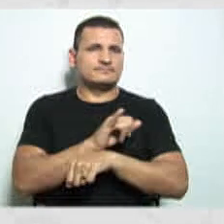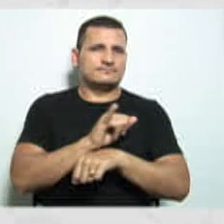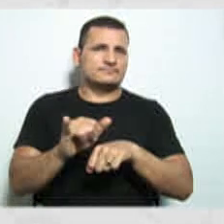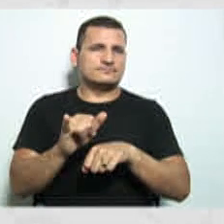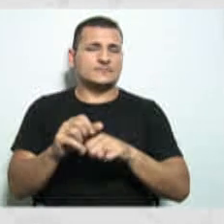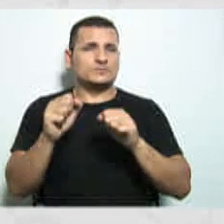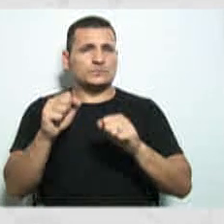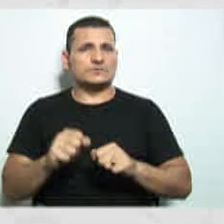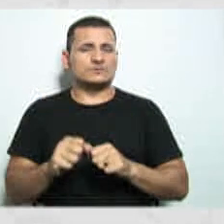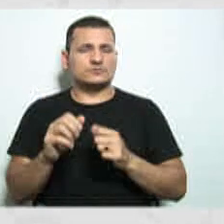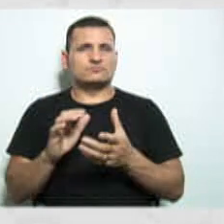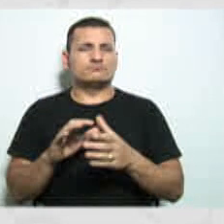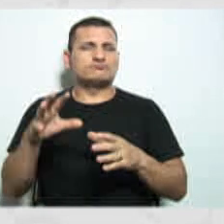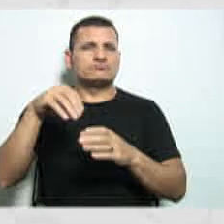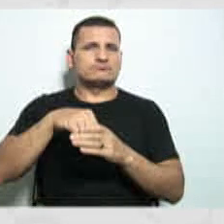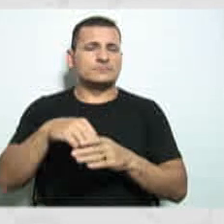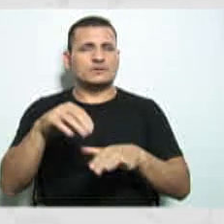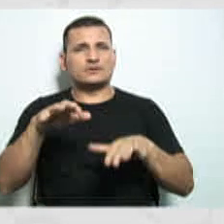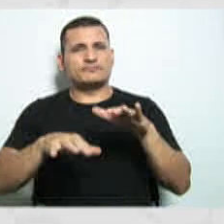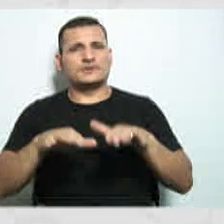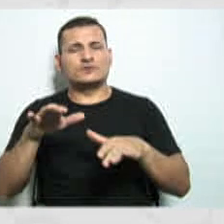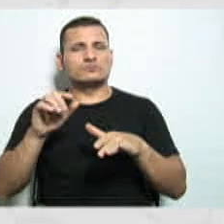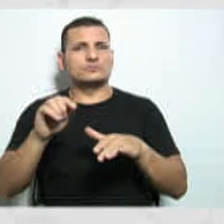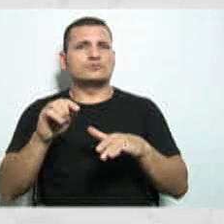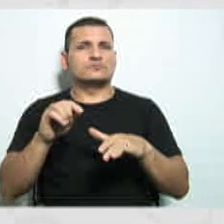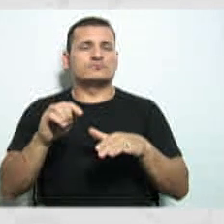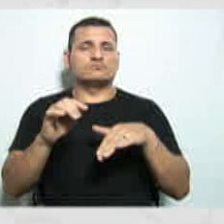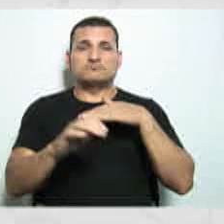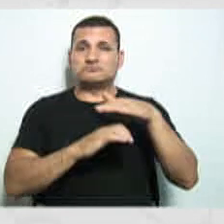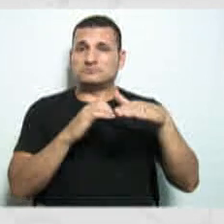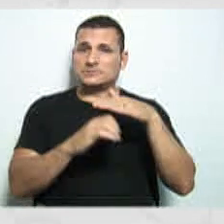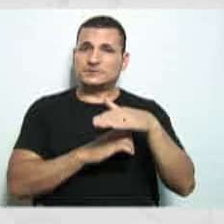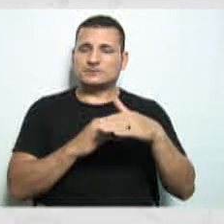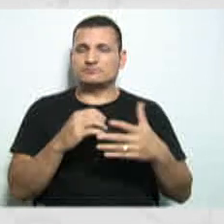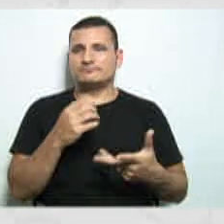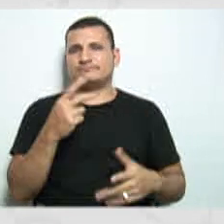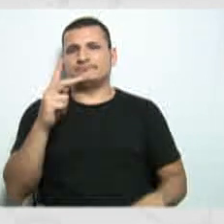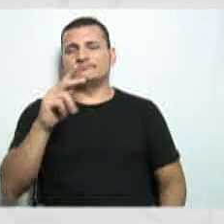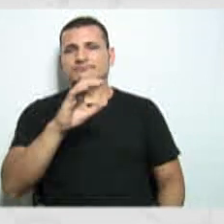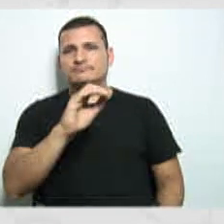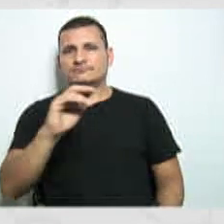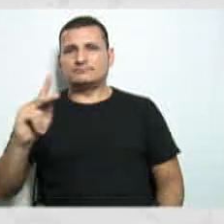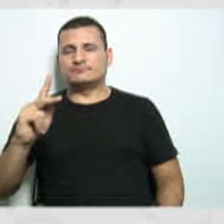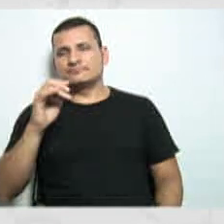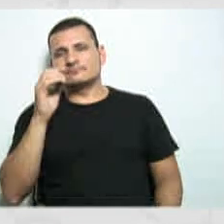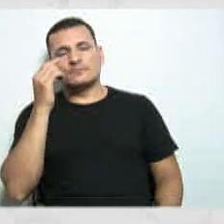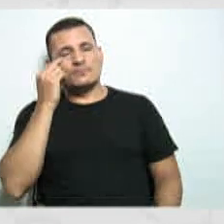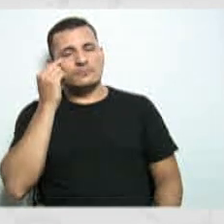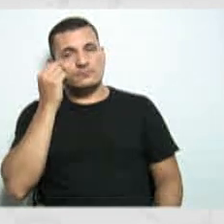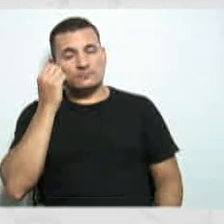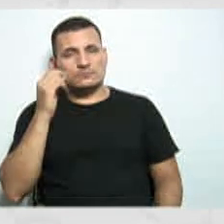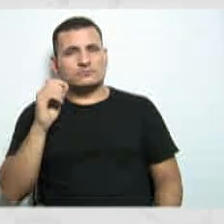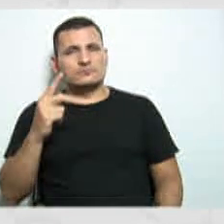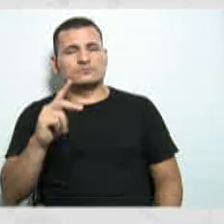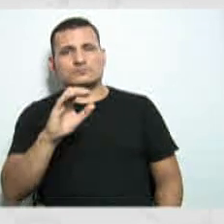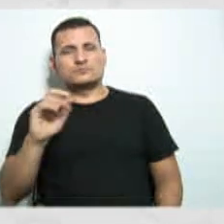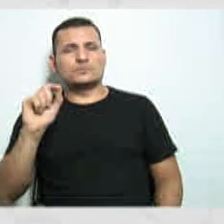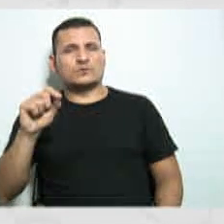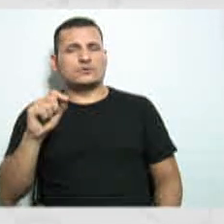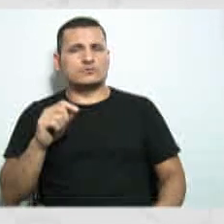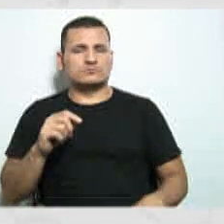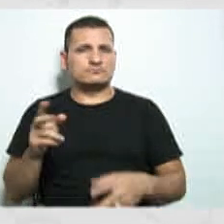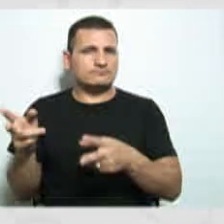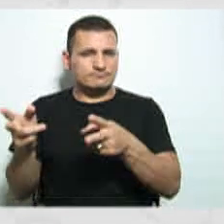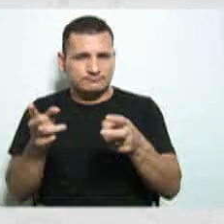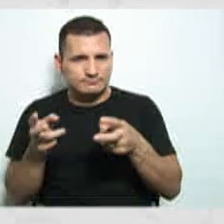podem ser implementadas de acordo com a natureza das organizações. A tua cooperativa, ela vai ser o quê? Extrativista? ela vai